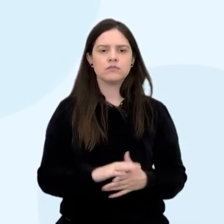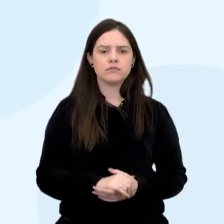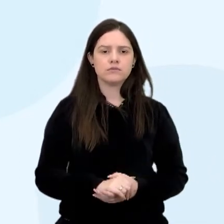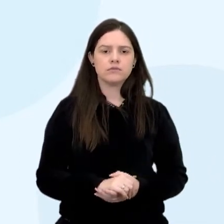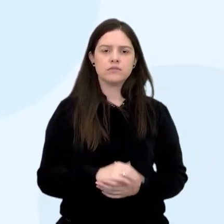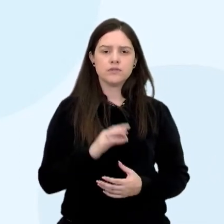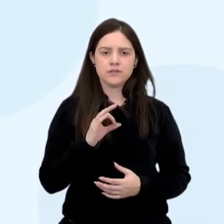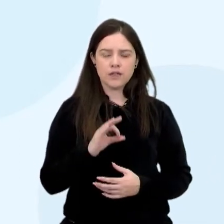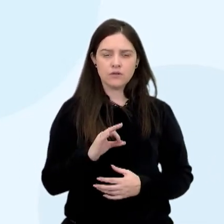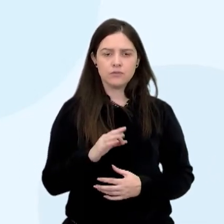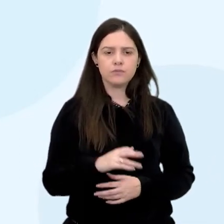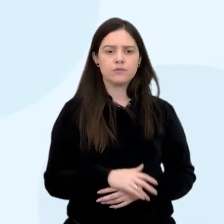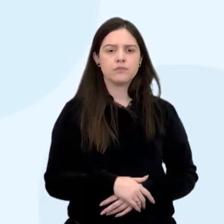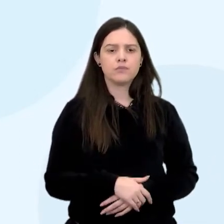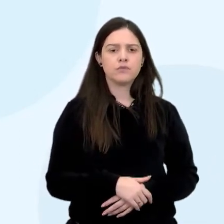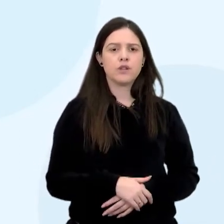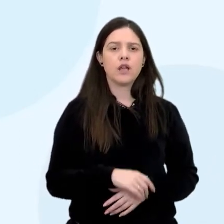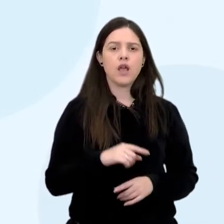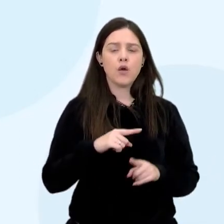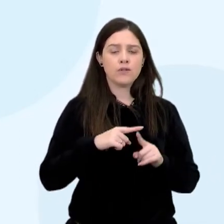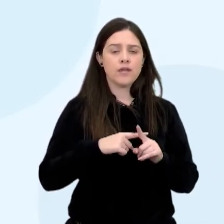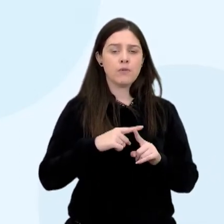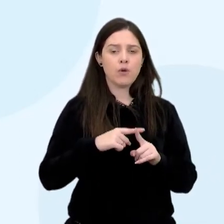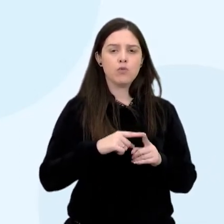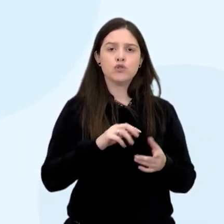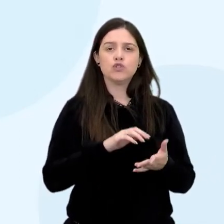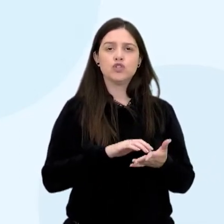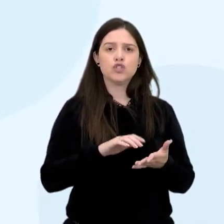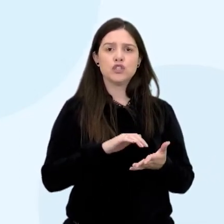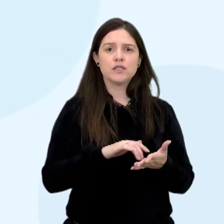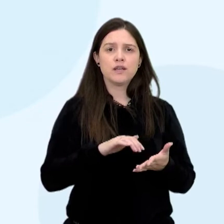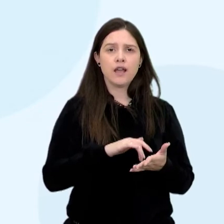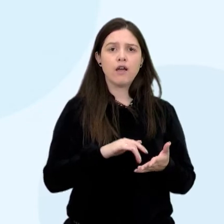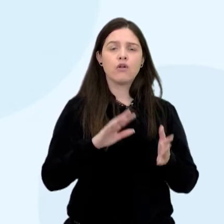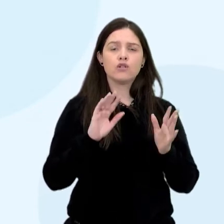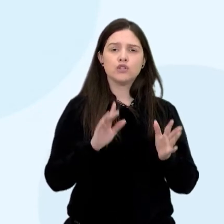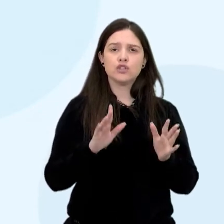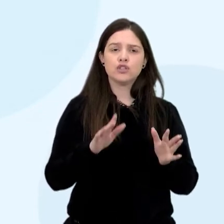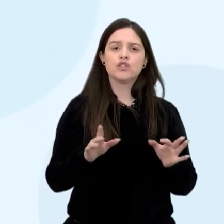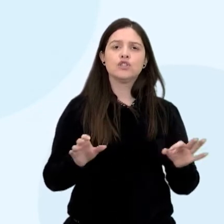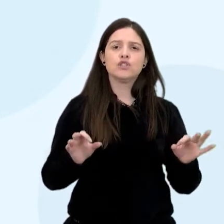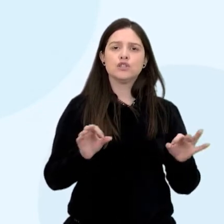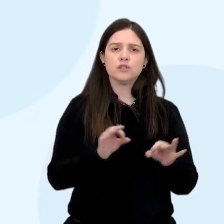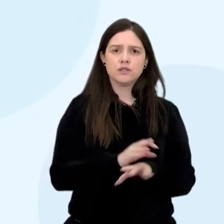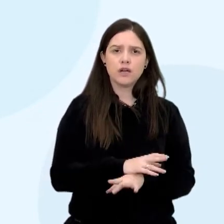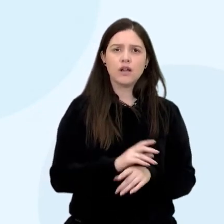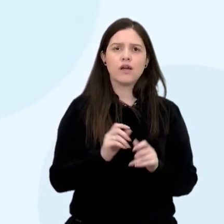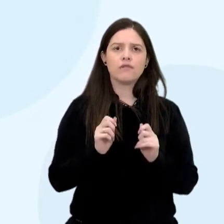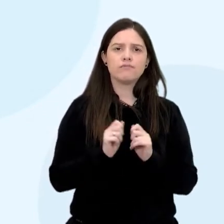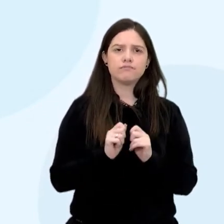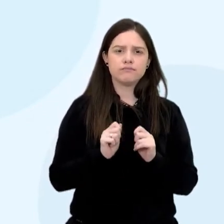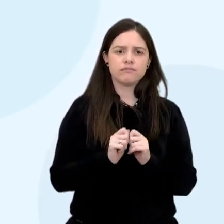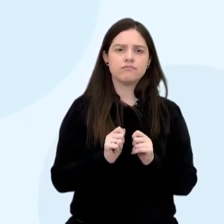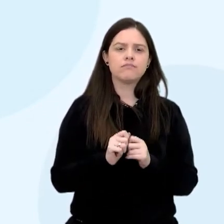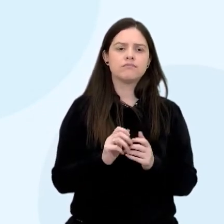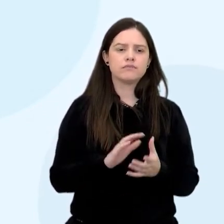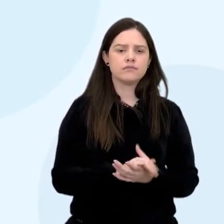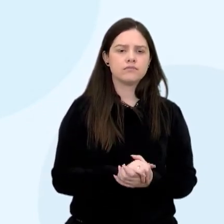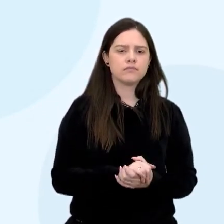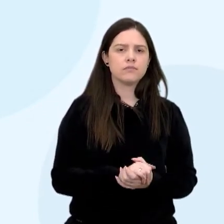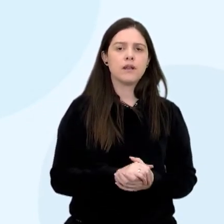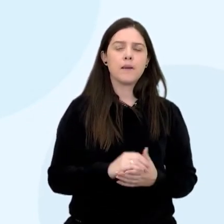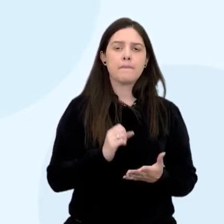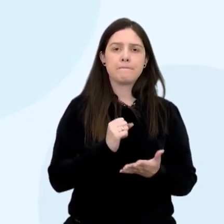certo? Este daqui é o termômetro digital. Então, quando a caixa fechar, você põe o termômetro lá dentro e fica lendo aqui fora, marcando o